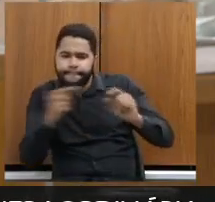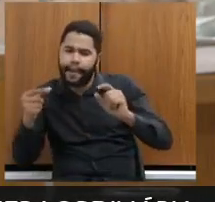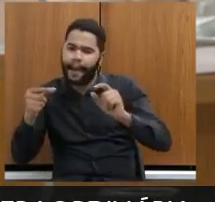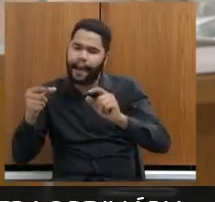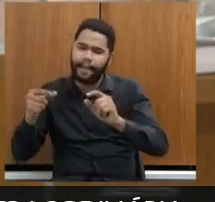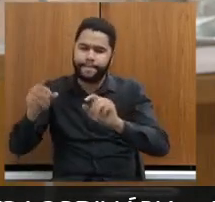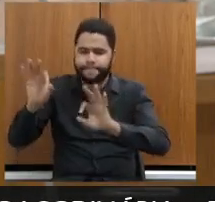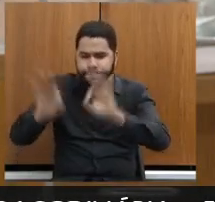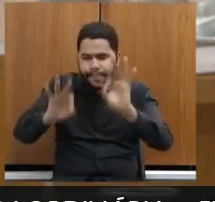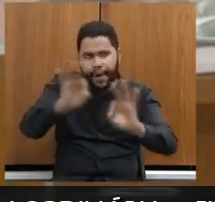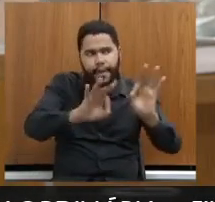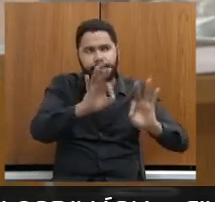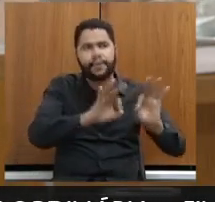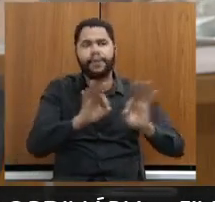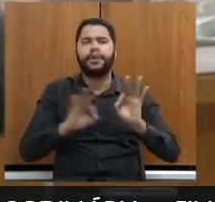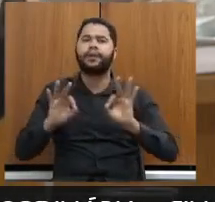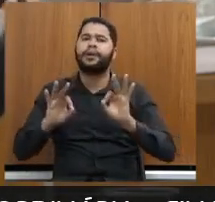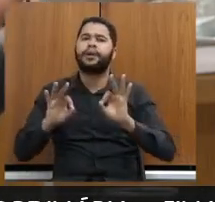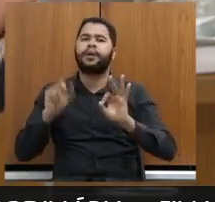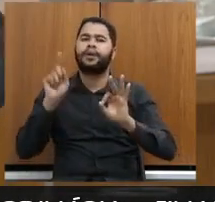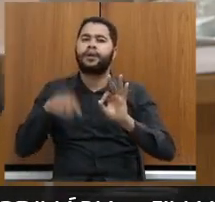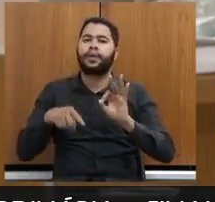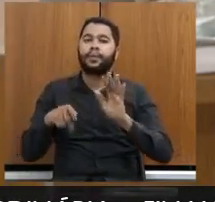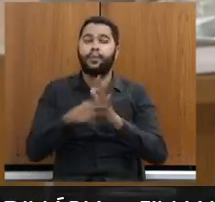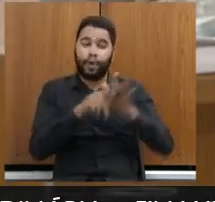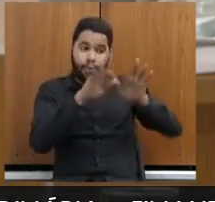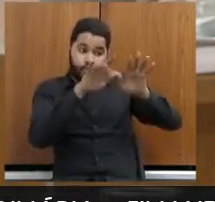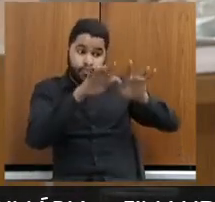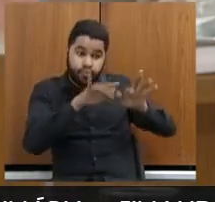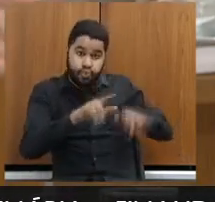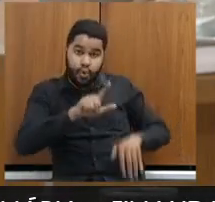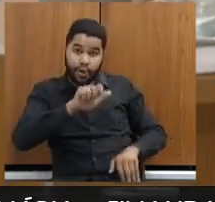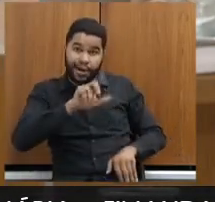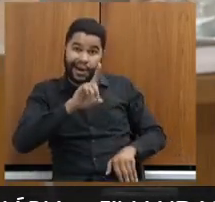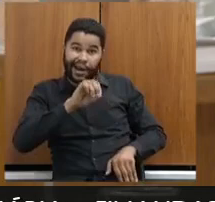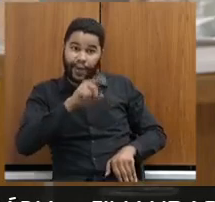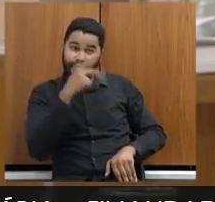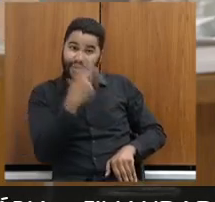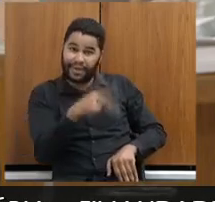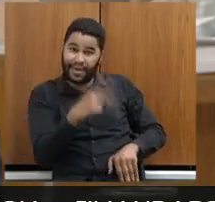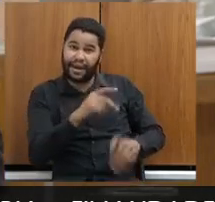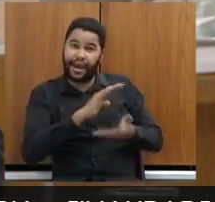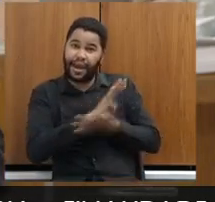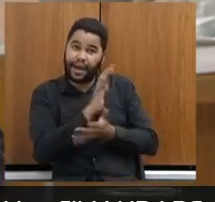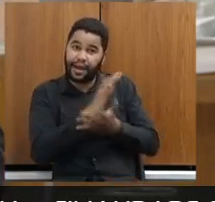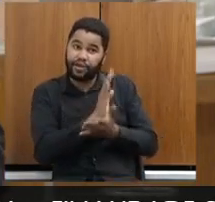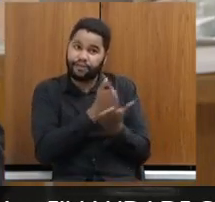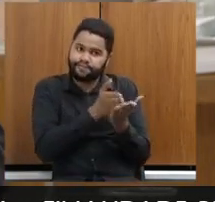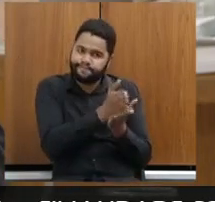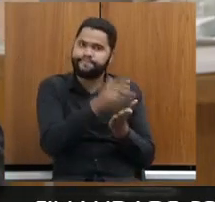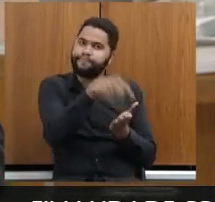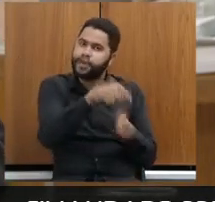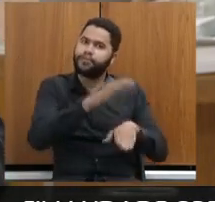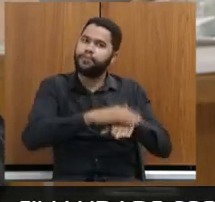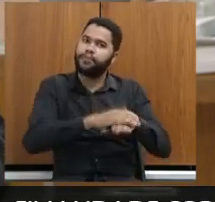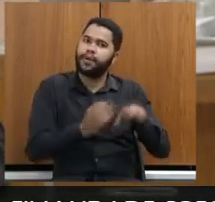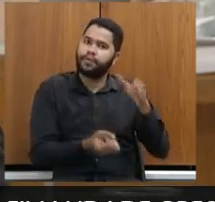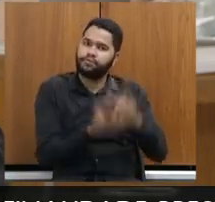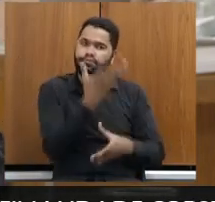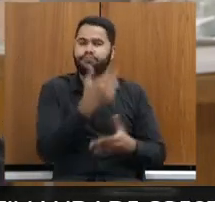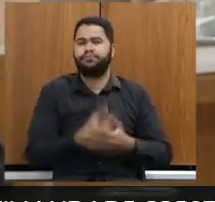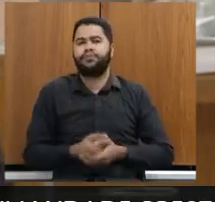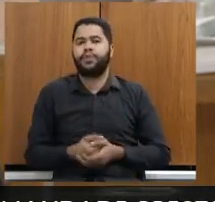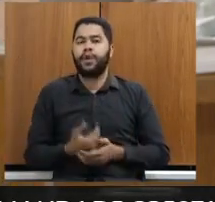para poder fazer com que os laudos definitivos de Araxá possa ser elaborados lá em Araxá né